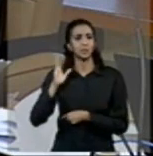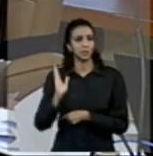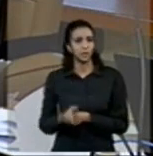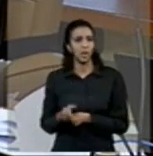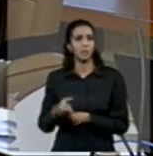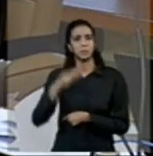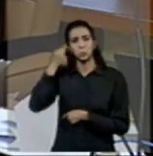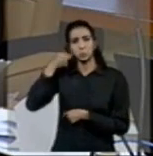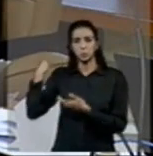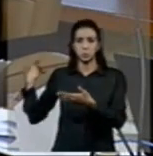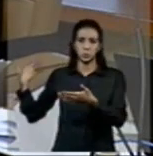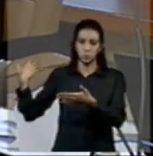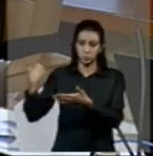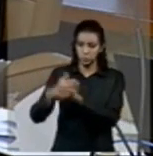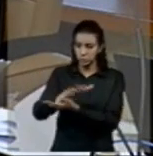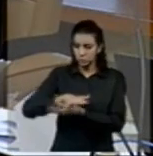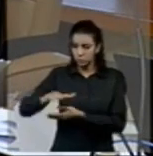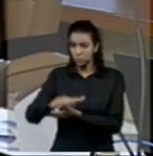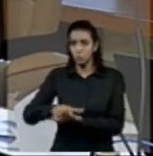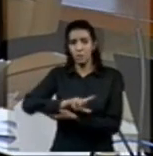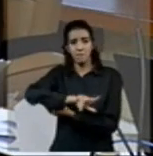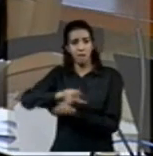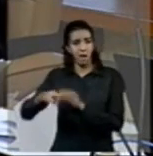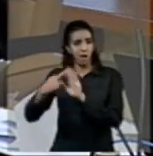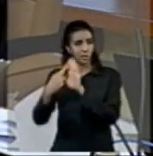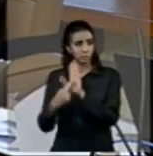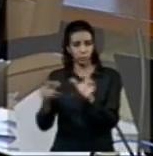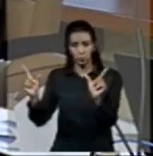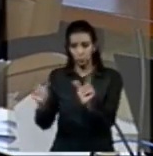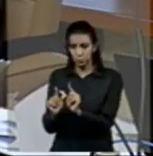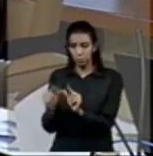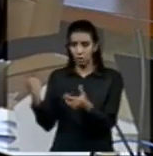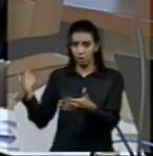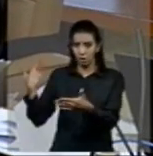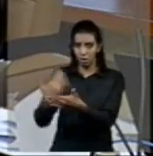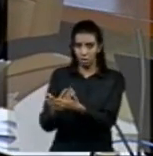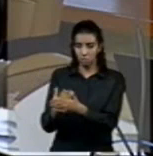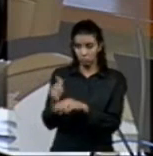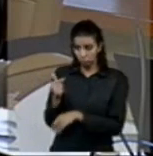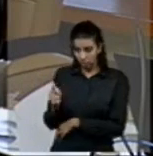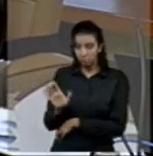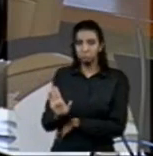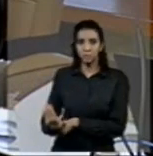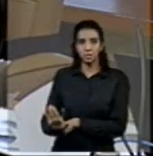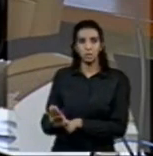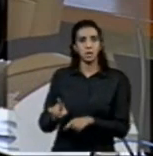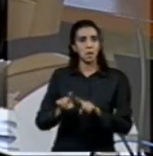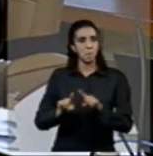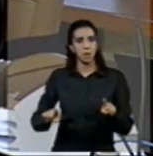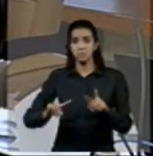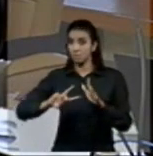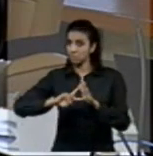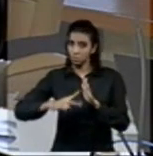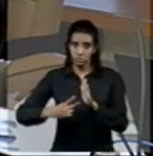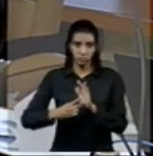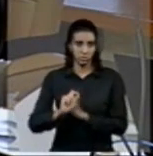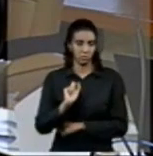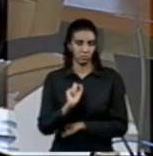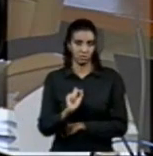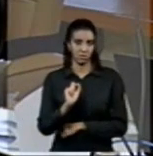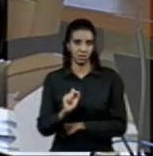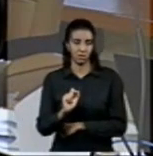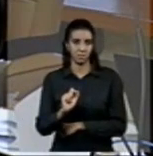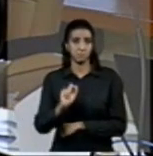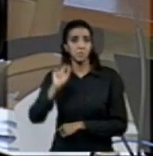então existente, sumulando tal compreensão, não se coaduna em controle de constitucionalidade, mas